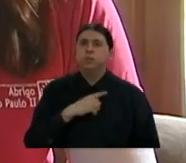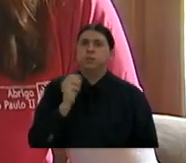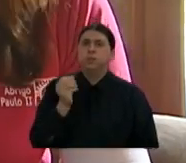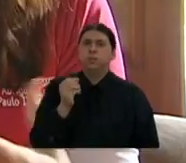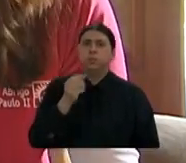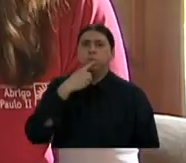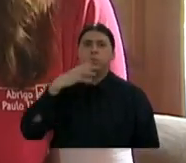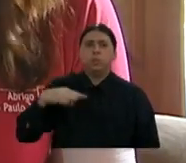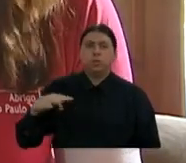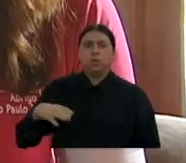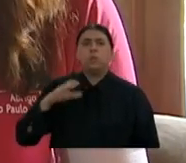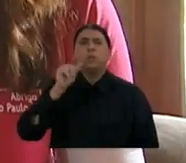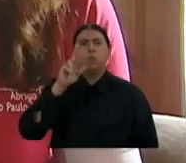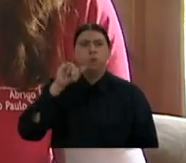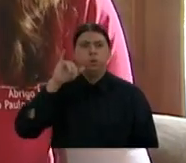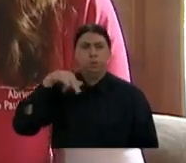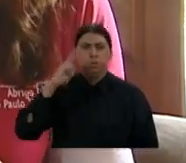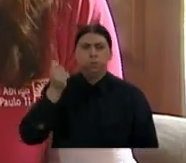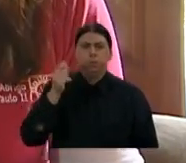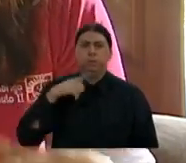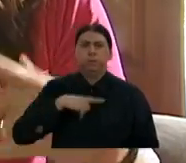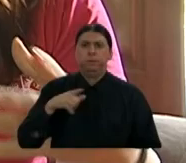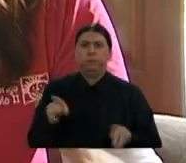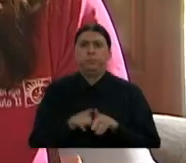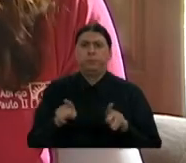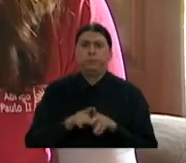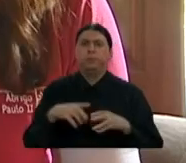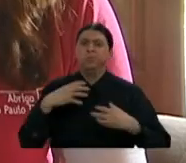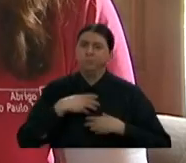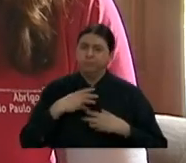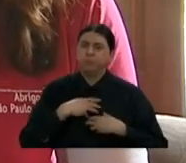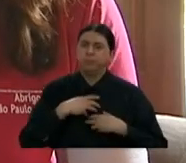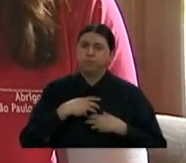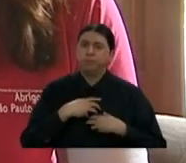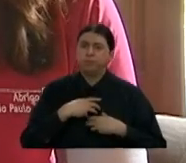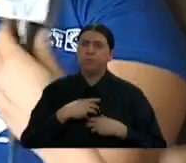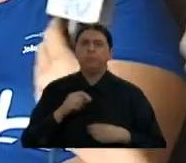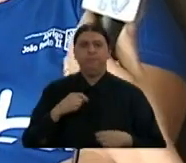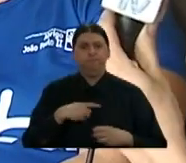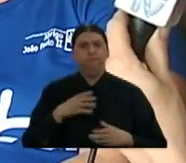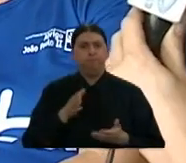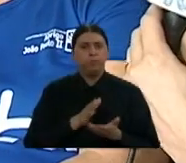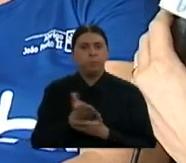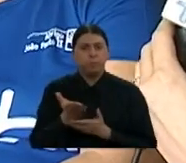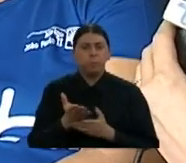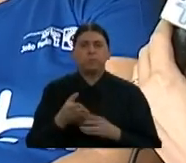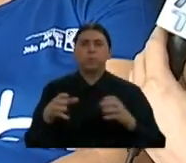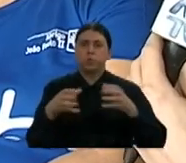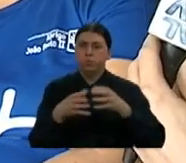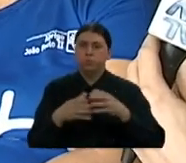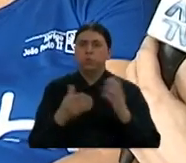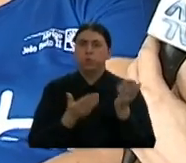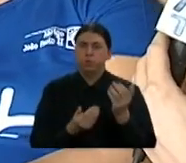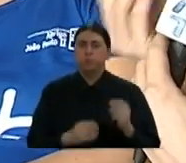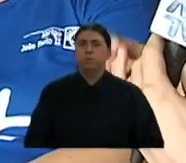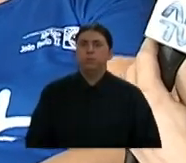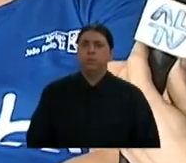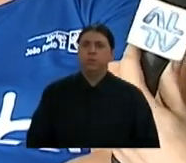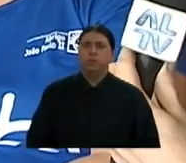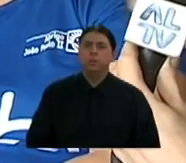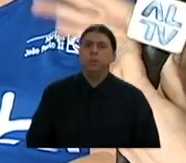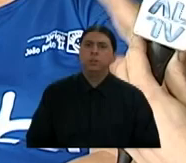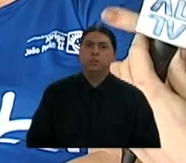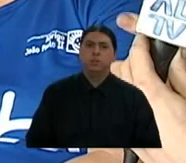e participa de um grupo de jovens nem tão essa interação com a sociedade como é o sentimento quando há um desligamento